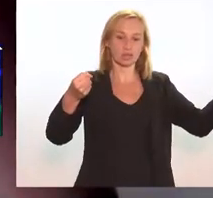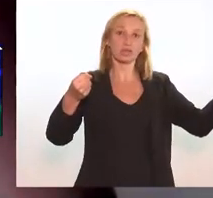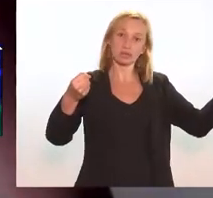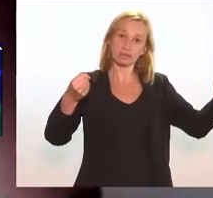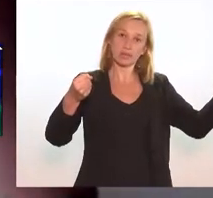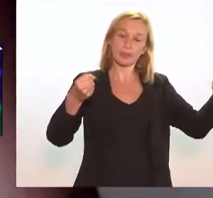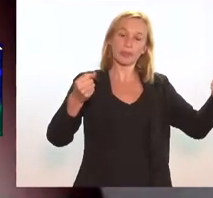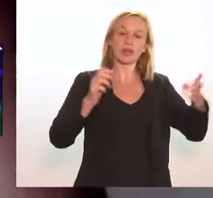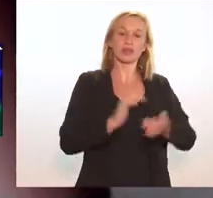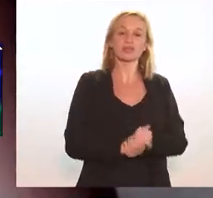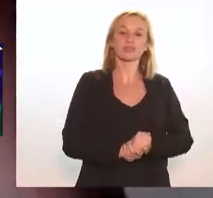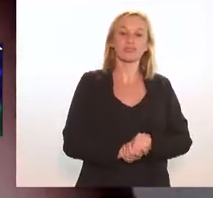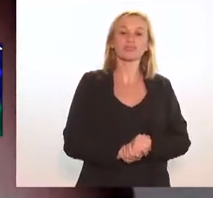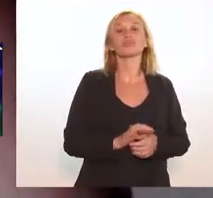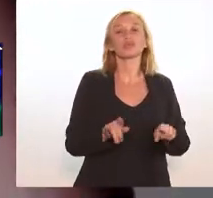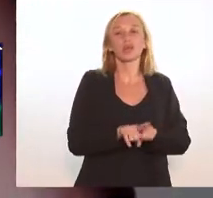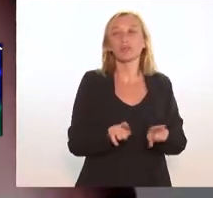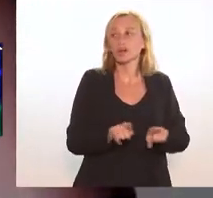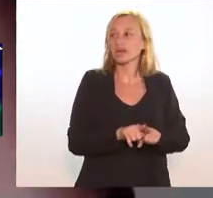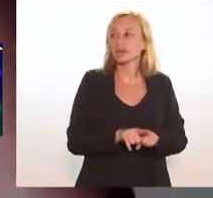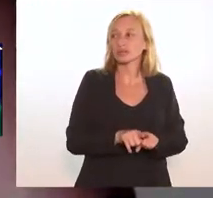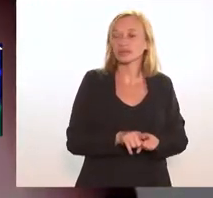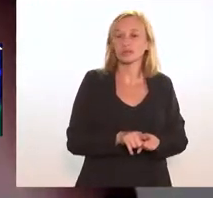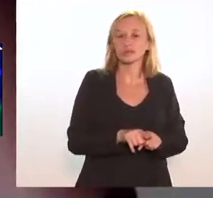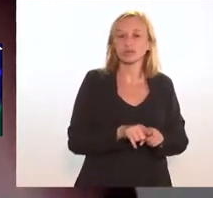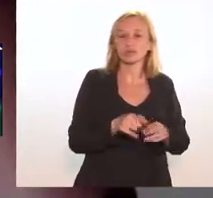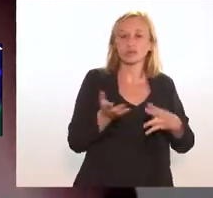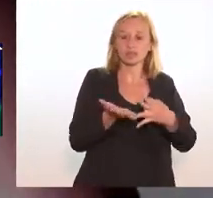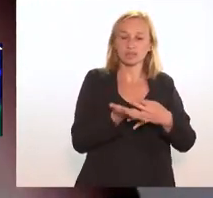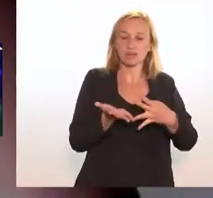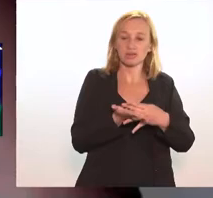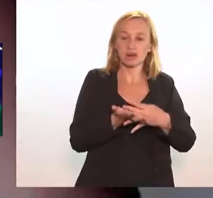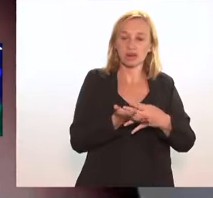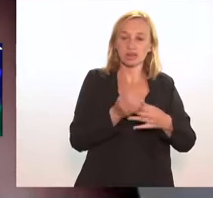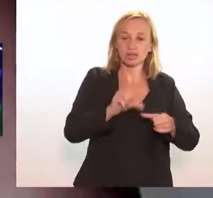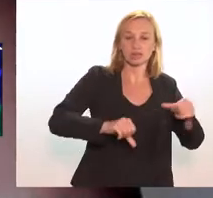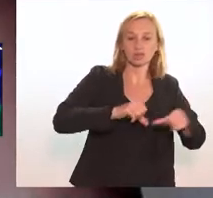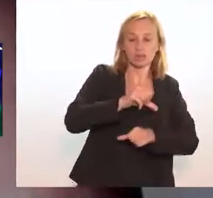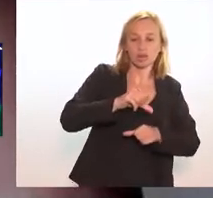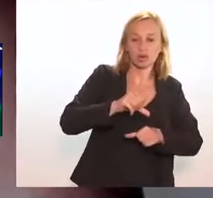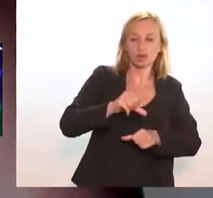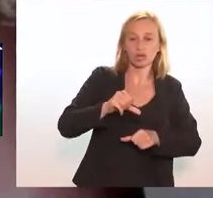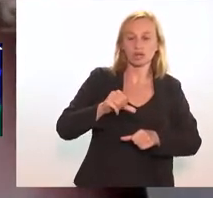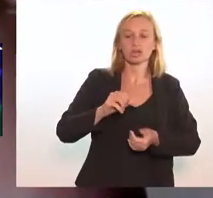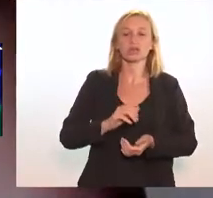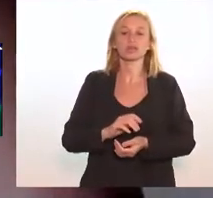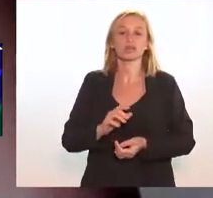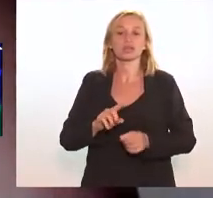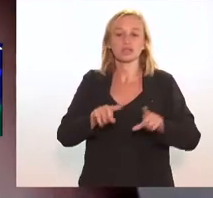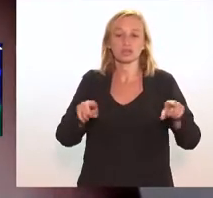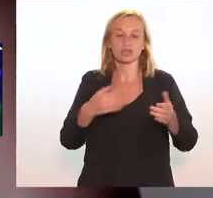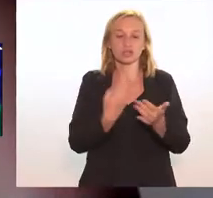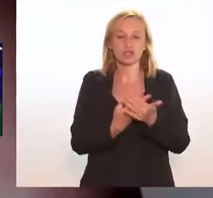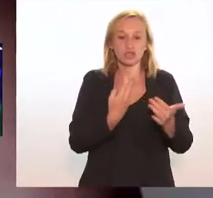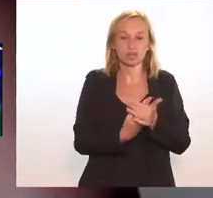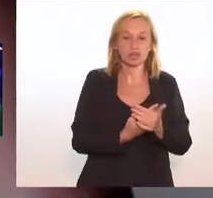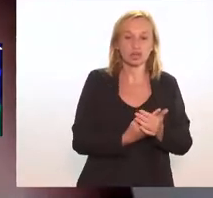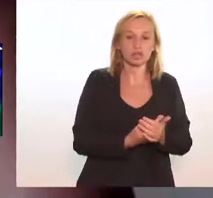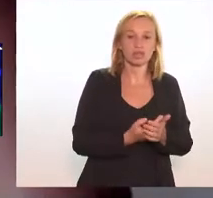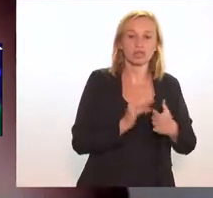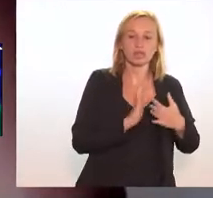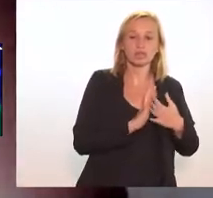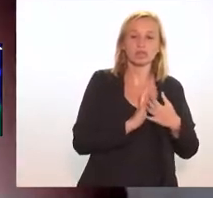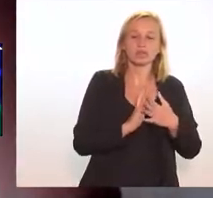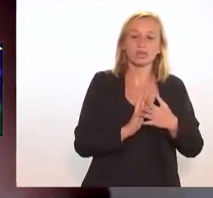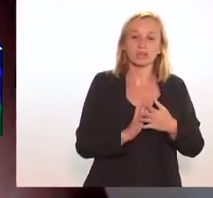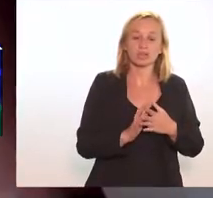sala, avalia também o intervalo entre as trocas de turno, a alternância na presença das turmas na